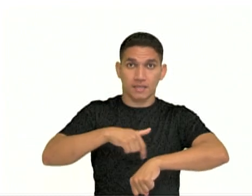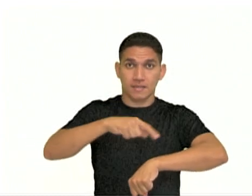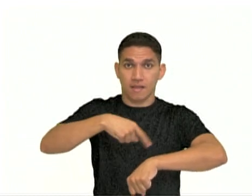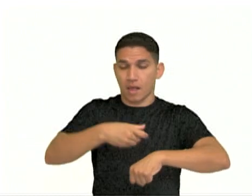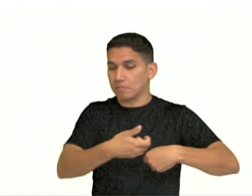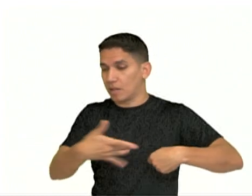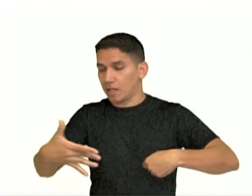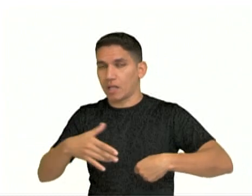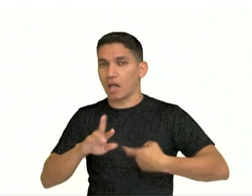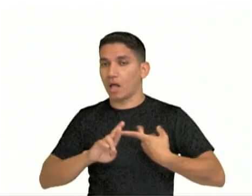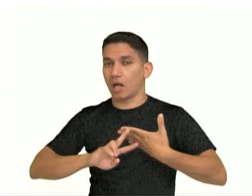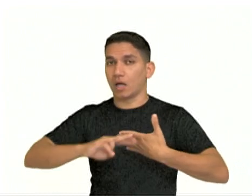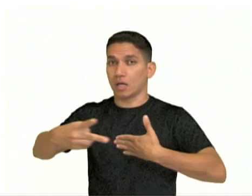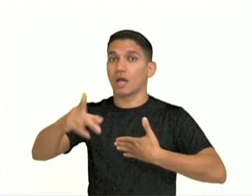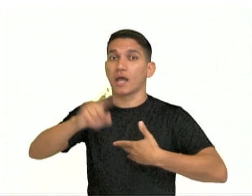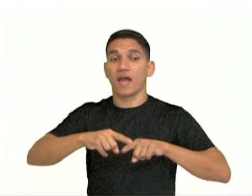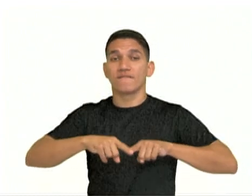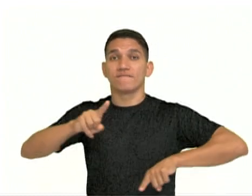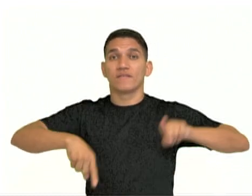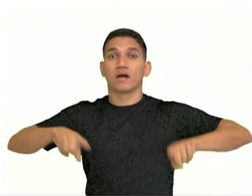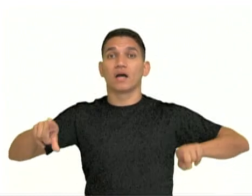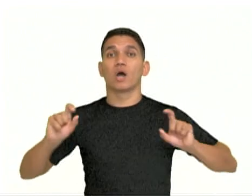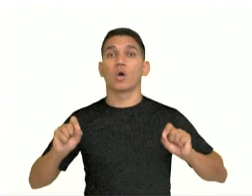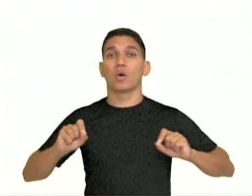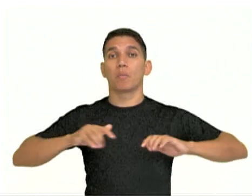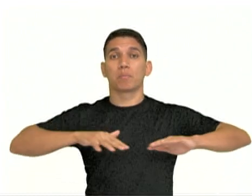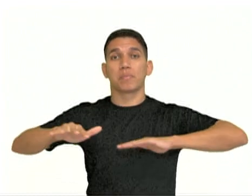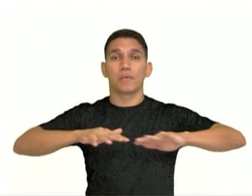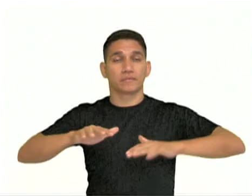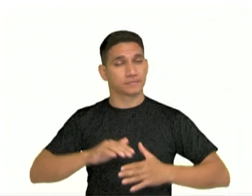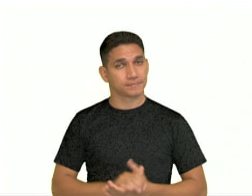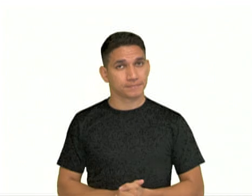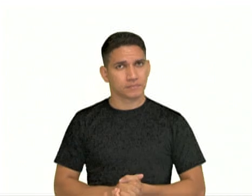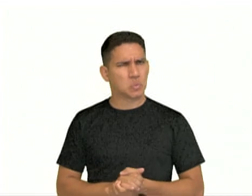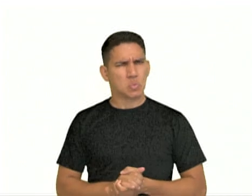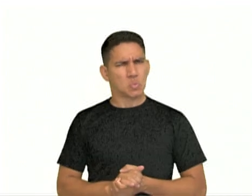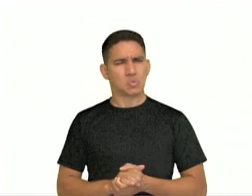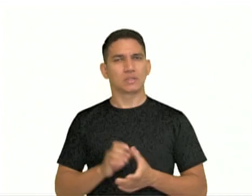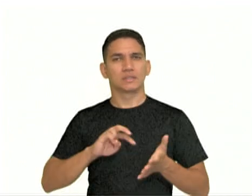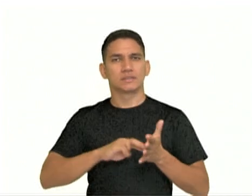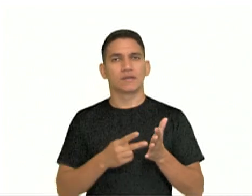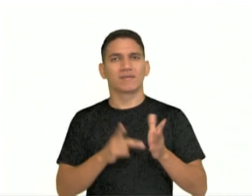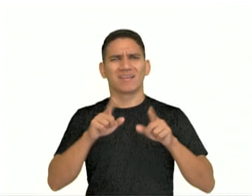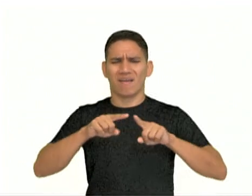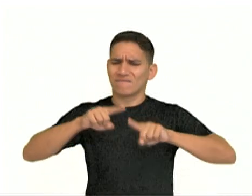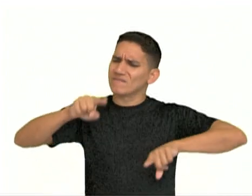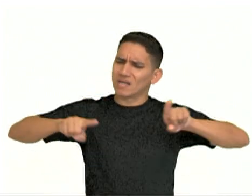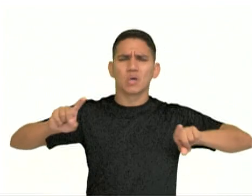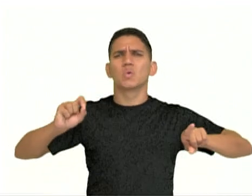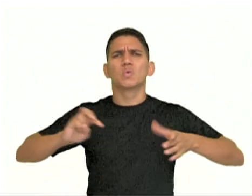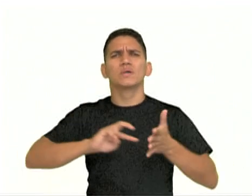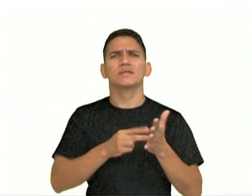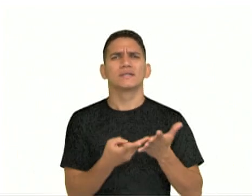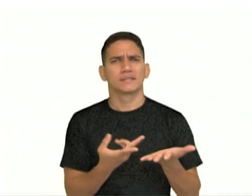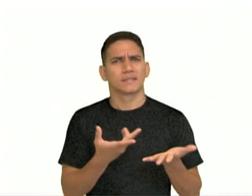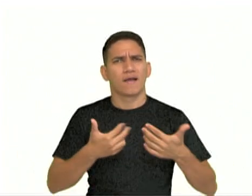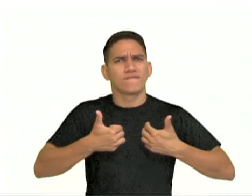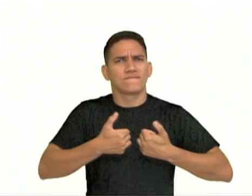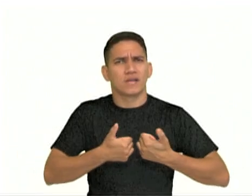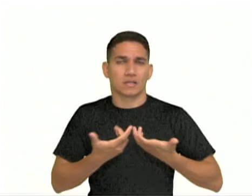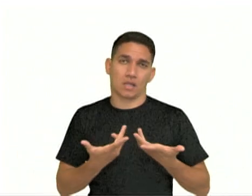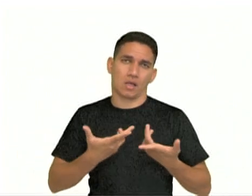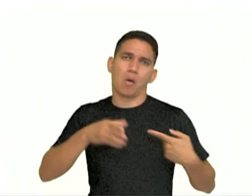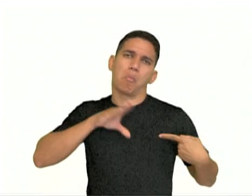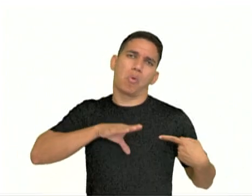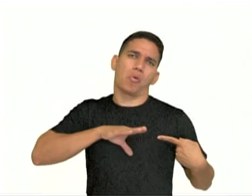na variação da sua quantidade de movimento. O que é variação em física? No português a gente